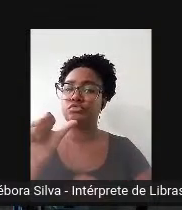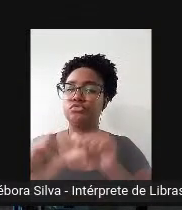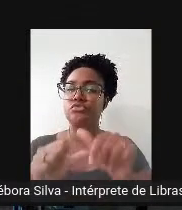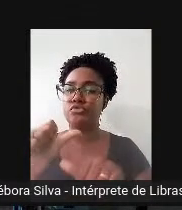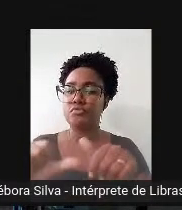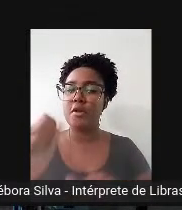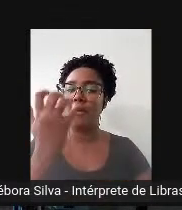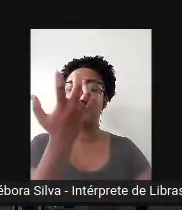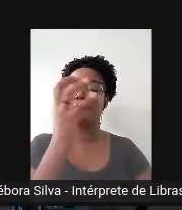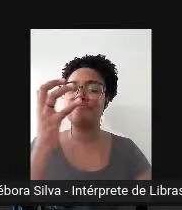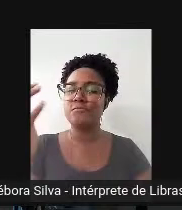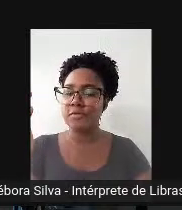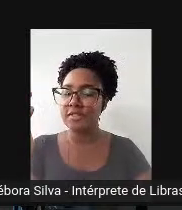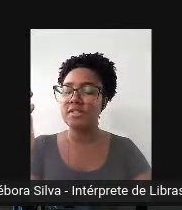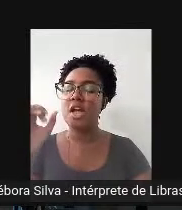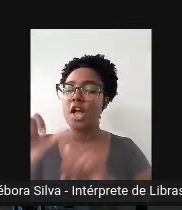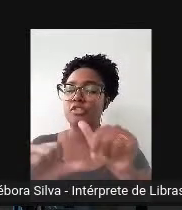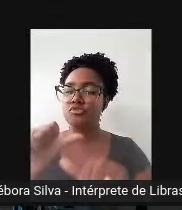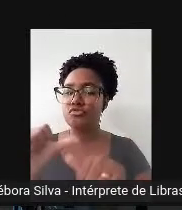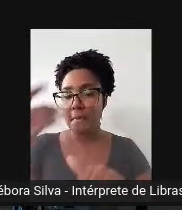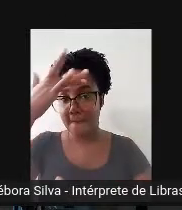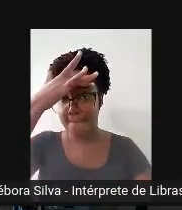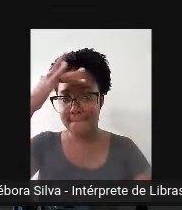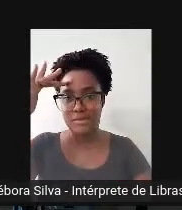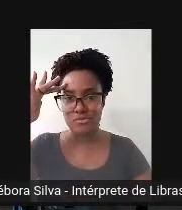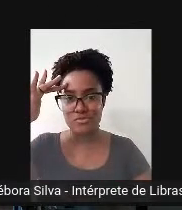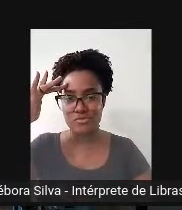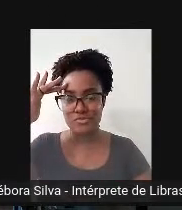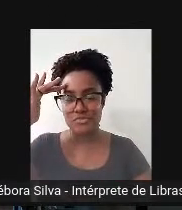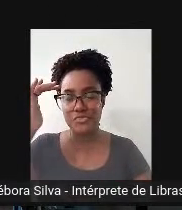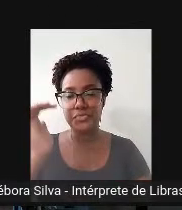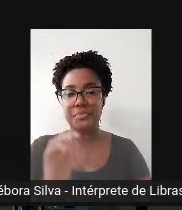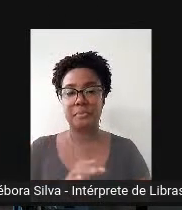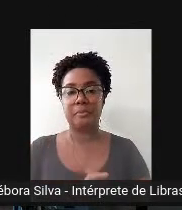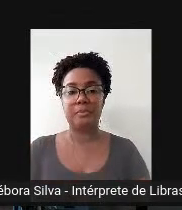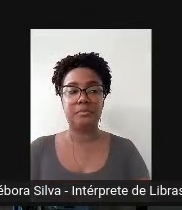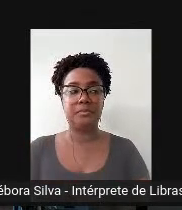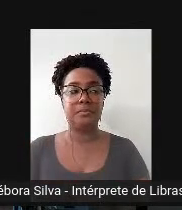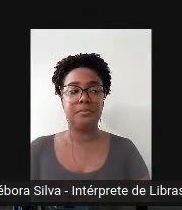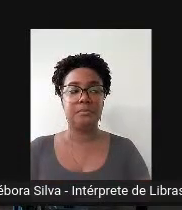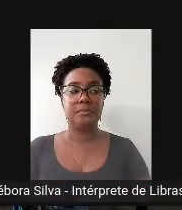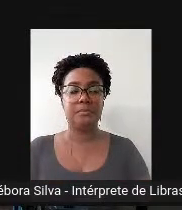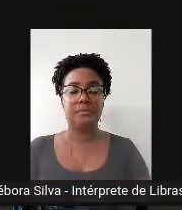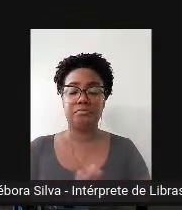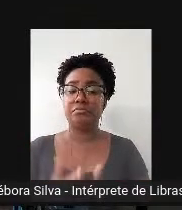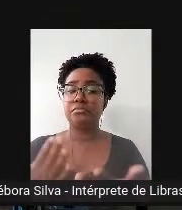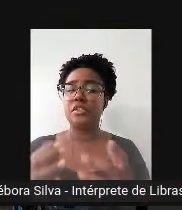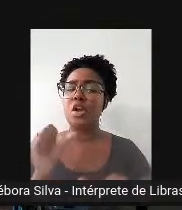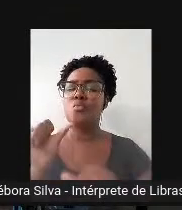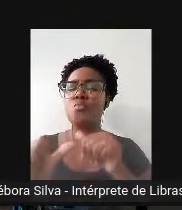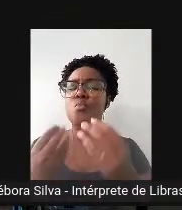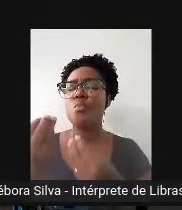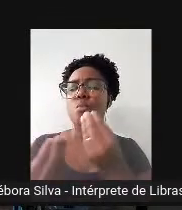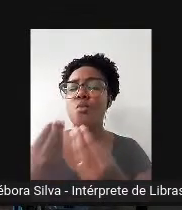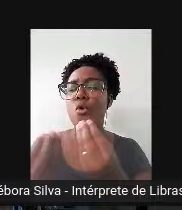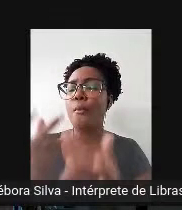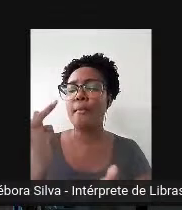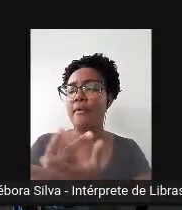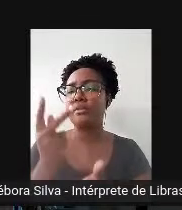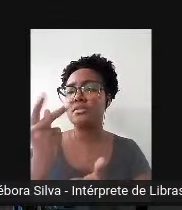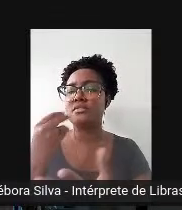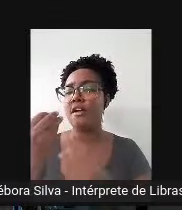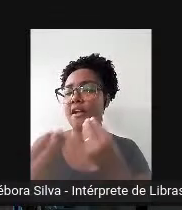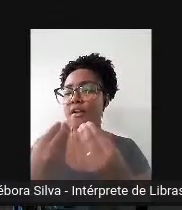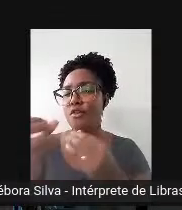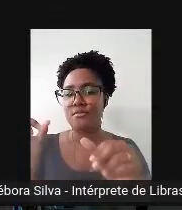em natureza humana, ou seja, transformar a natureza em gente. E para você transformar a natureza em gente, você precisa transformar a